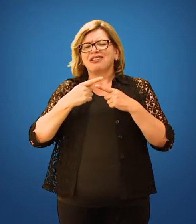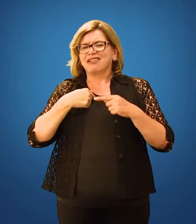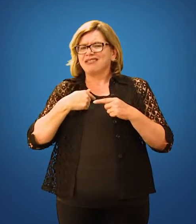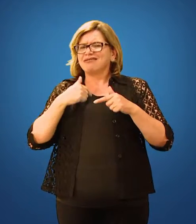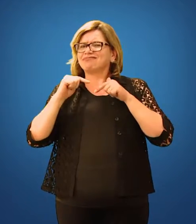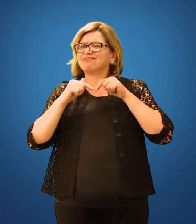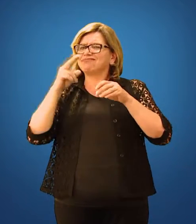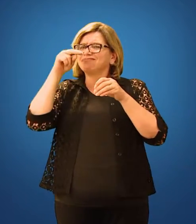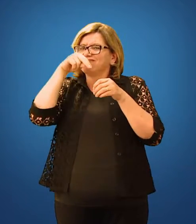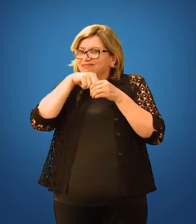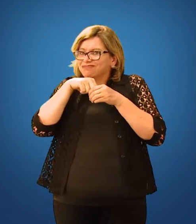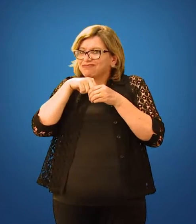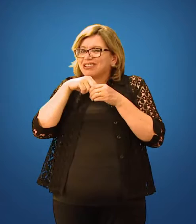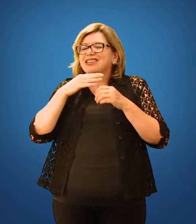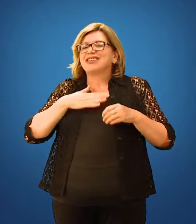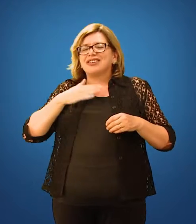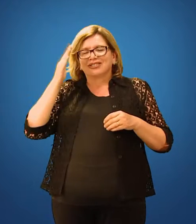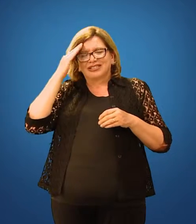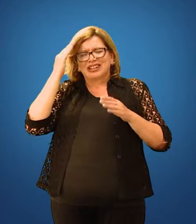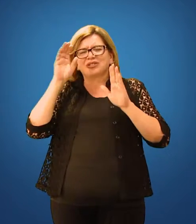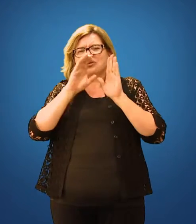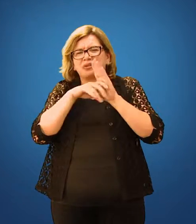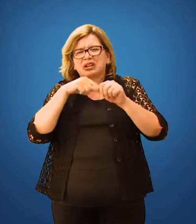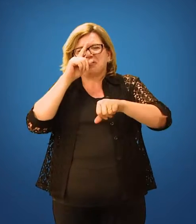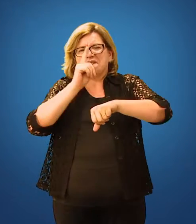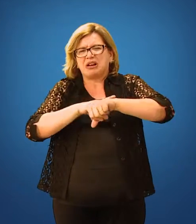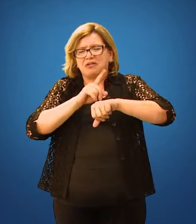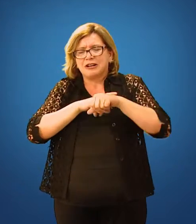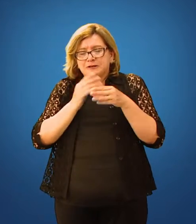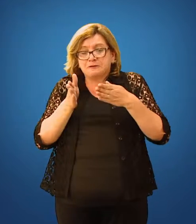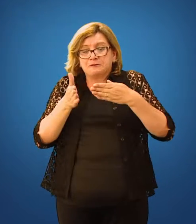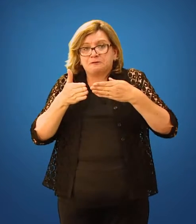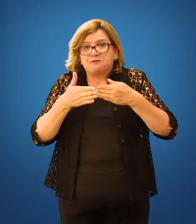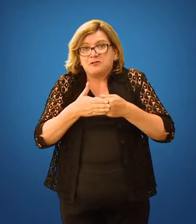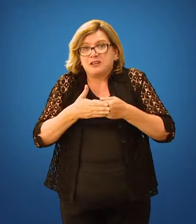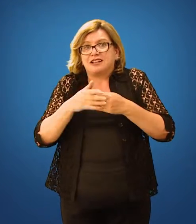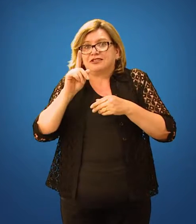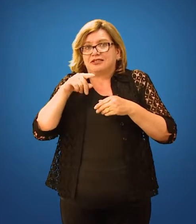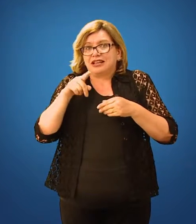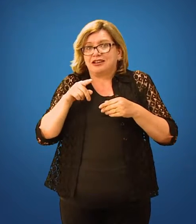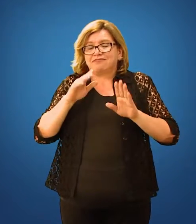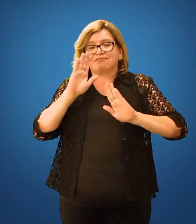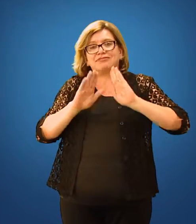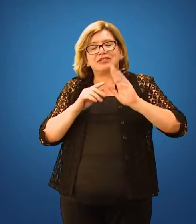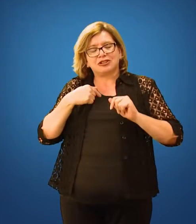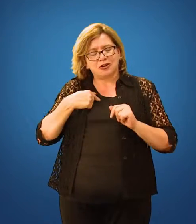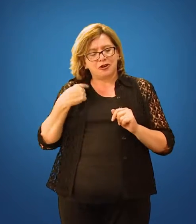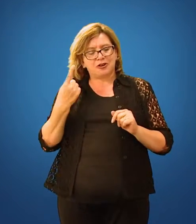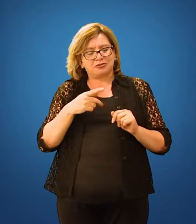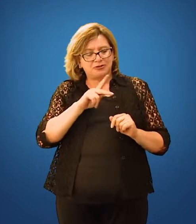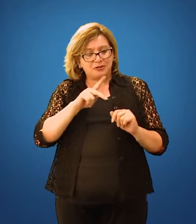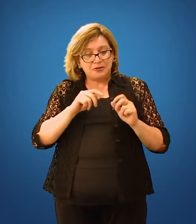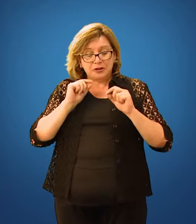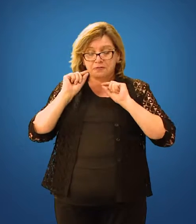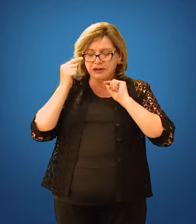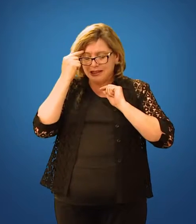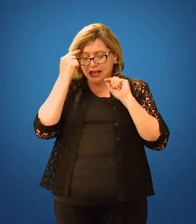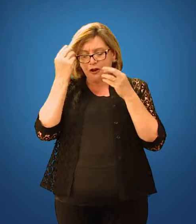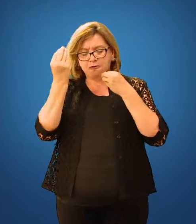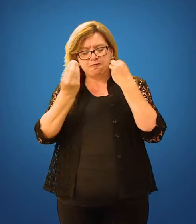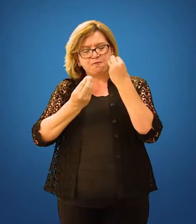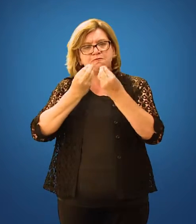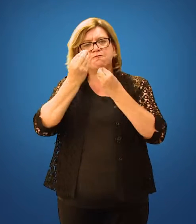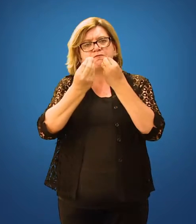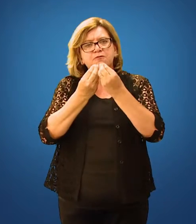educação e sei que o currículo, o horário, tudo isso já vem engessado. Por isso que, enquanto professores, nós vamos ter que criar alternativas para que a